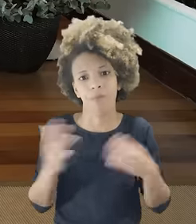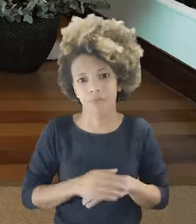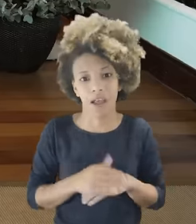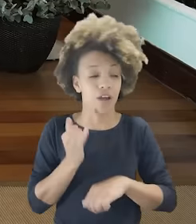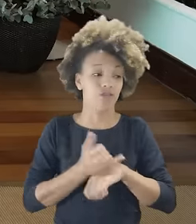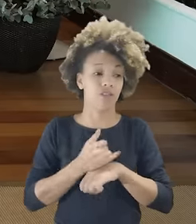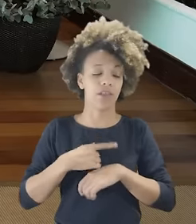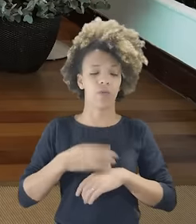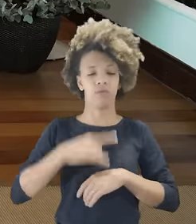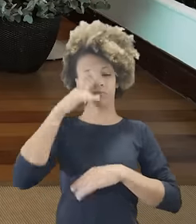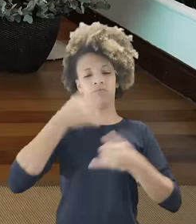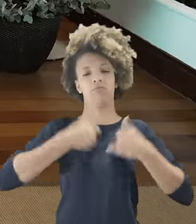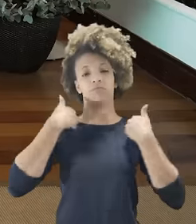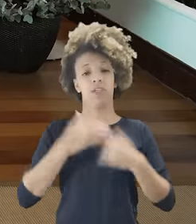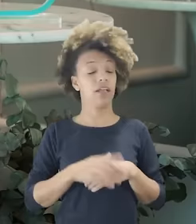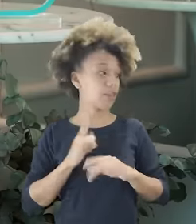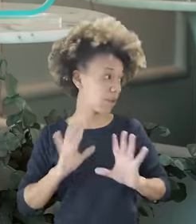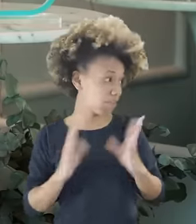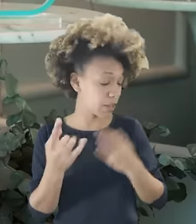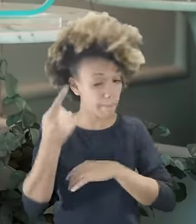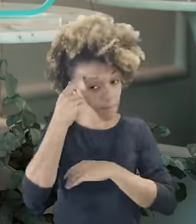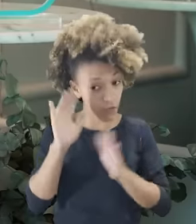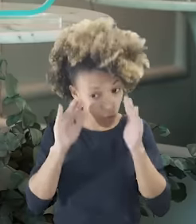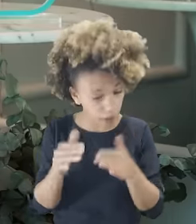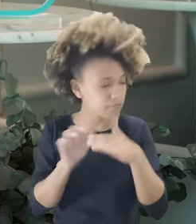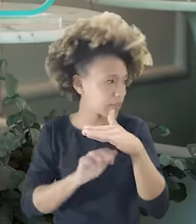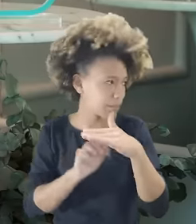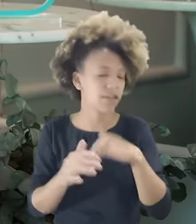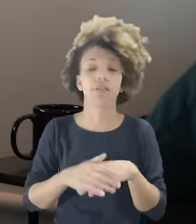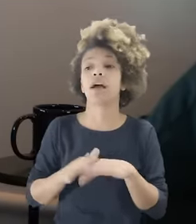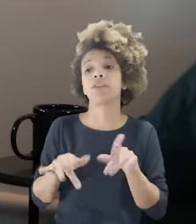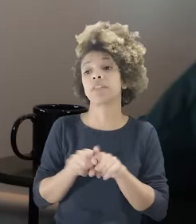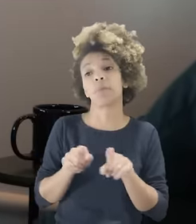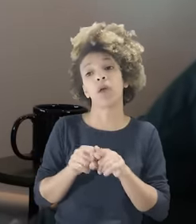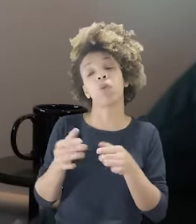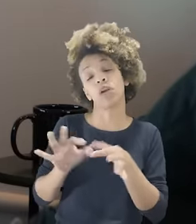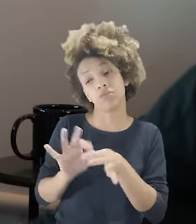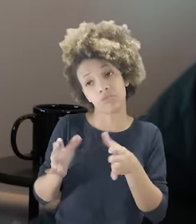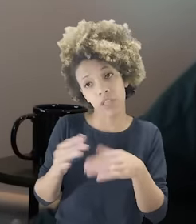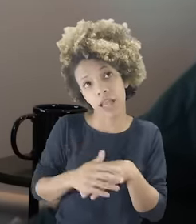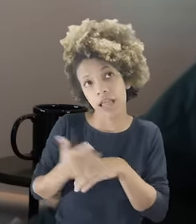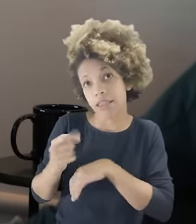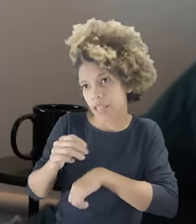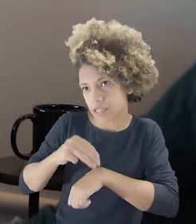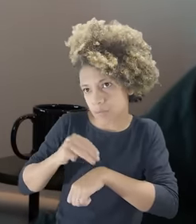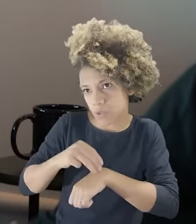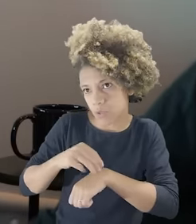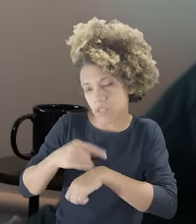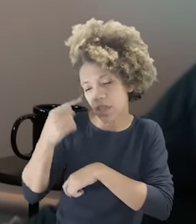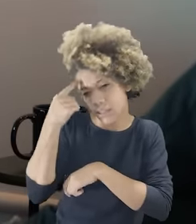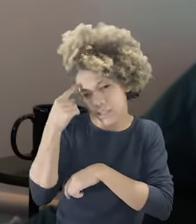Ele tem uma vaidade Então você tem que fazer um evento pensado na empresa e assim às vezes quando tu te permite fazer 10 minutos